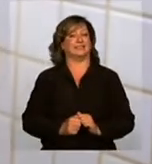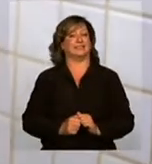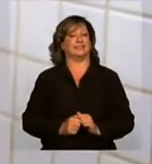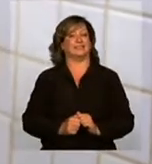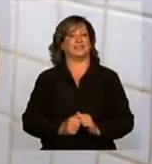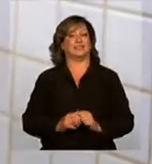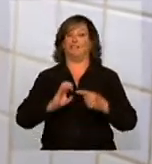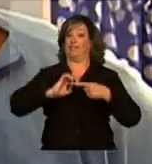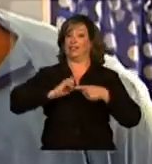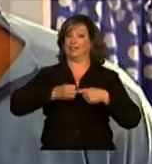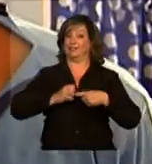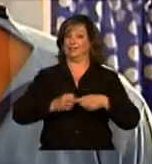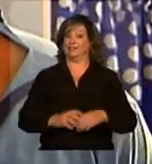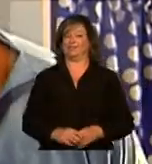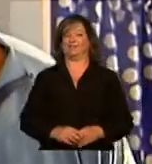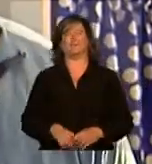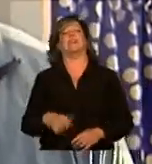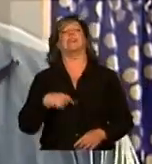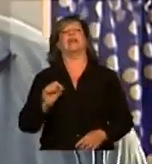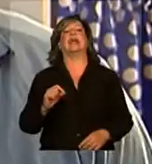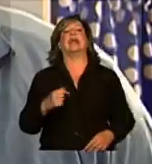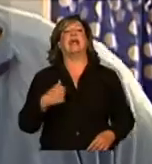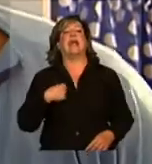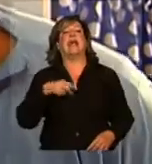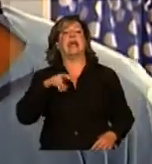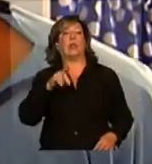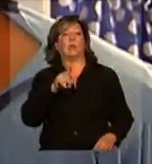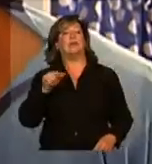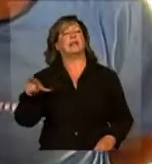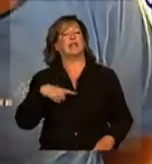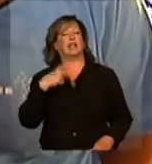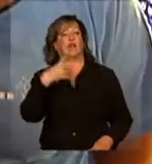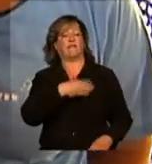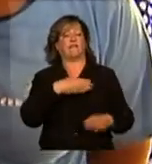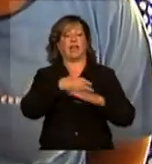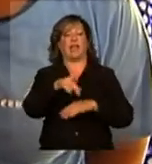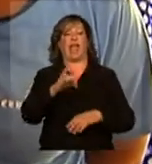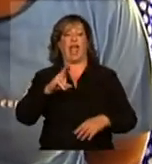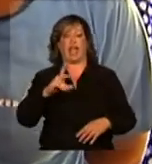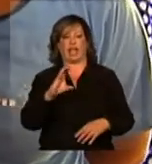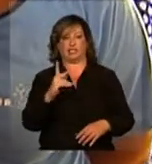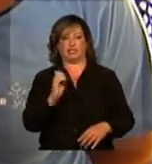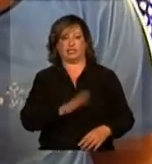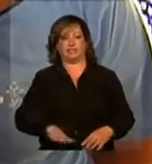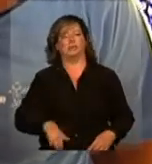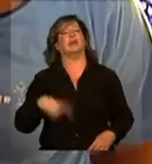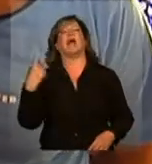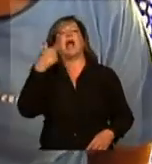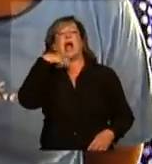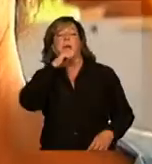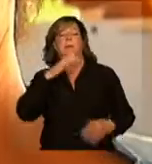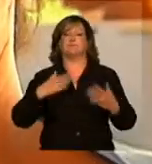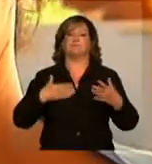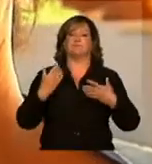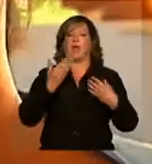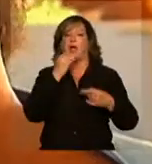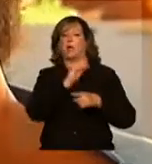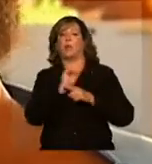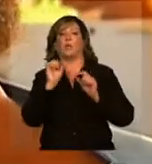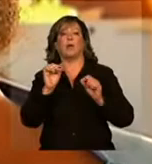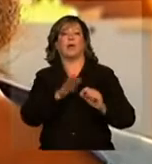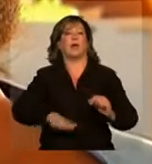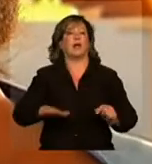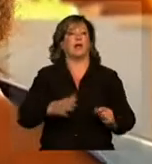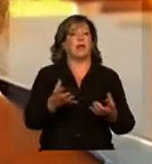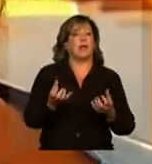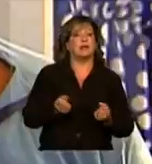arroz e feijão. Neuza tem 2 filhos que frequentam a creche. Ela diz que as mães se sentem seguras com relação à alimentação que as